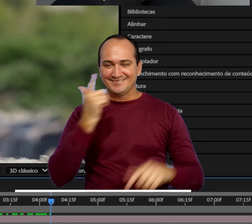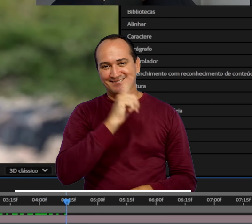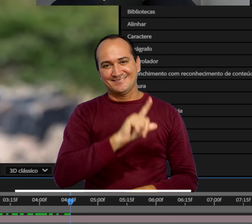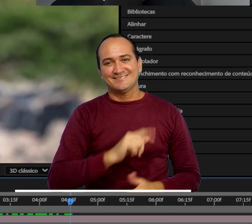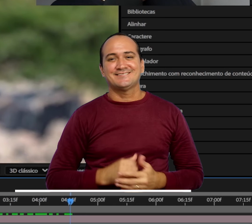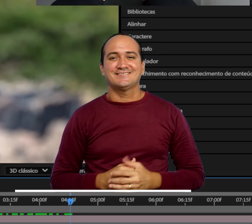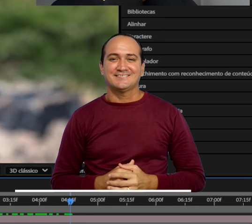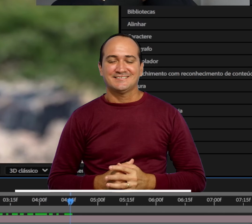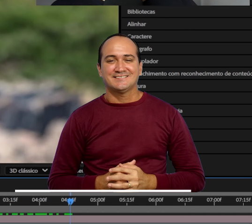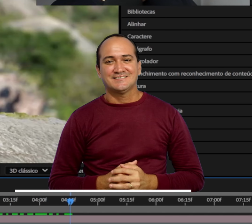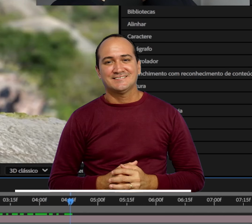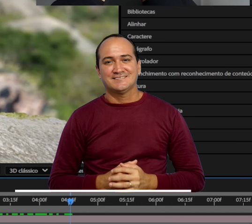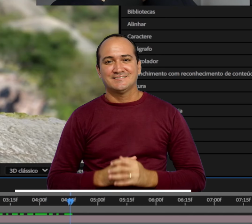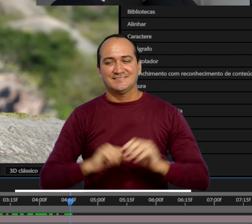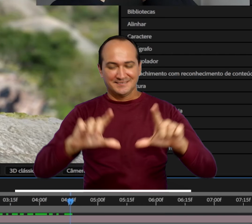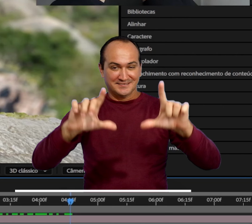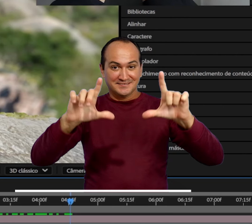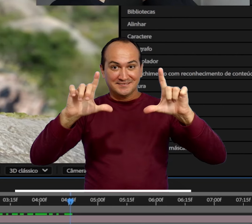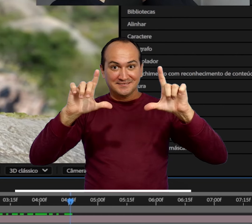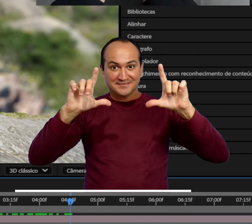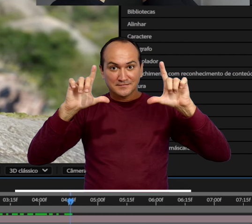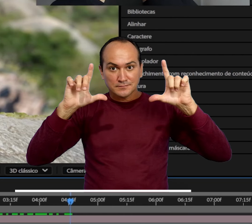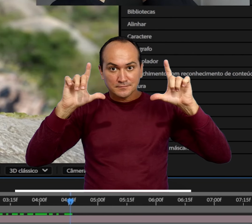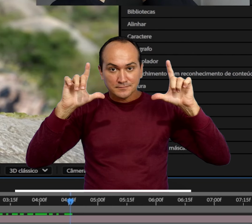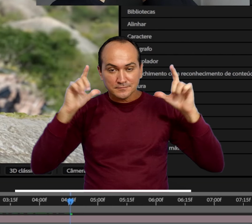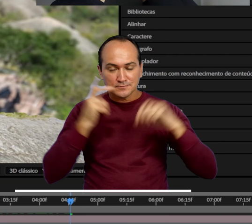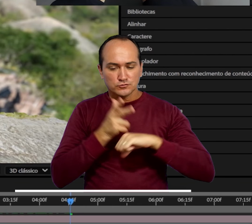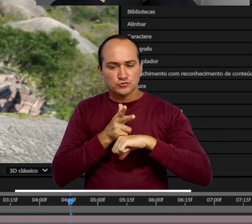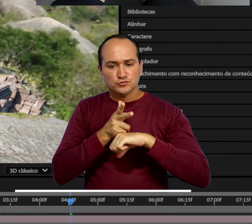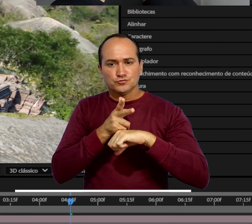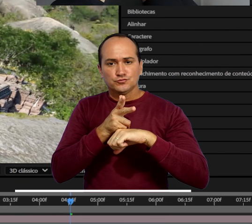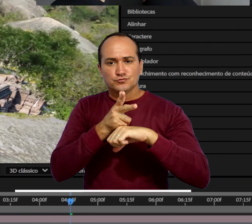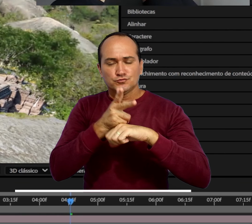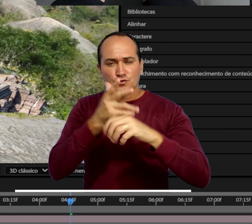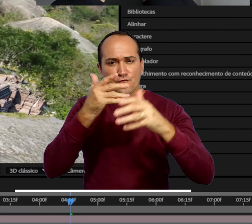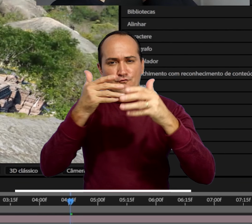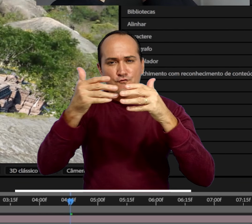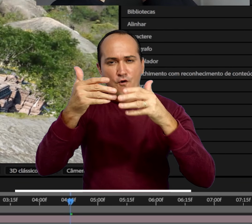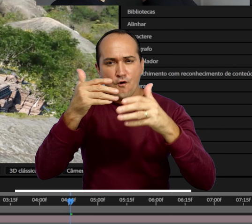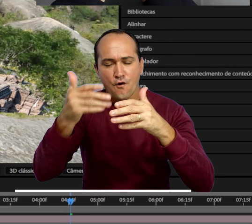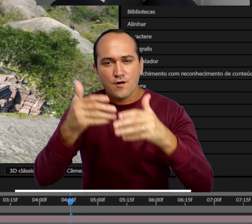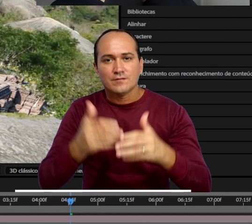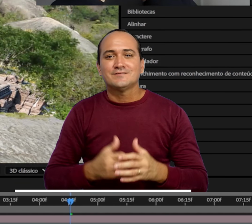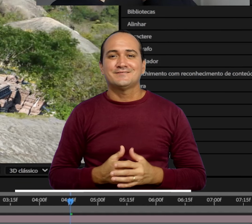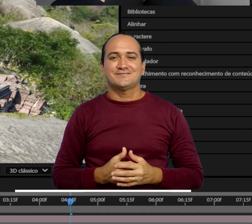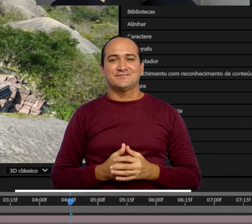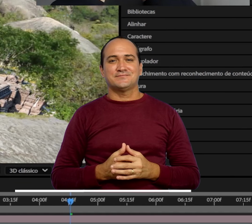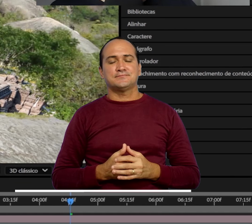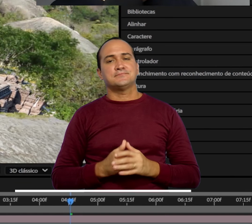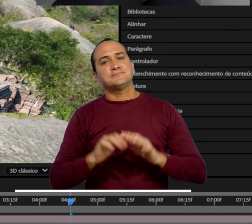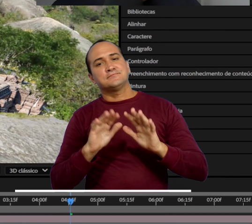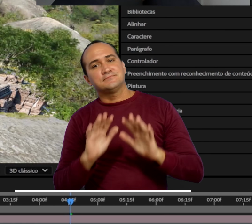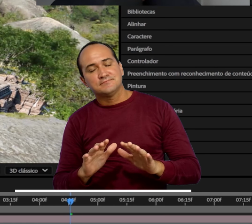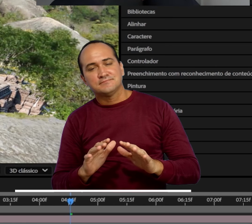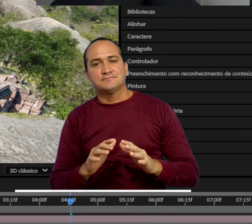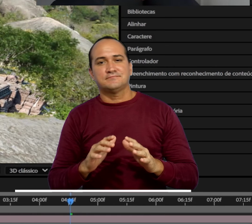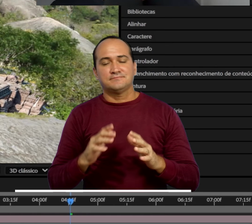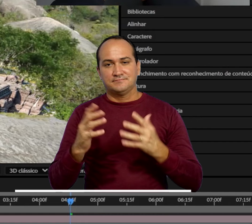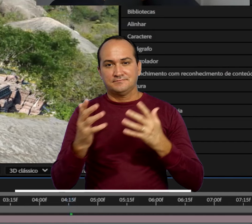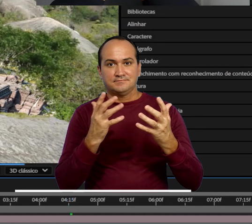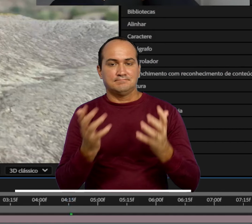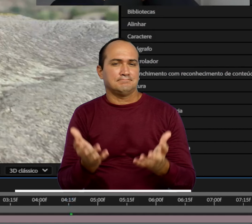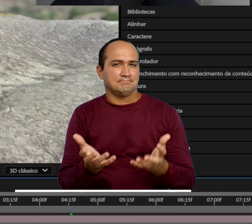foco, tá? Então, ó, ele está avançando aqui, aí eu vou trazendo o meu foco, para o foco ficar para lá. Só que para